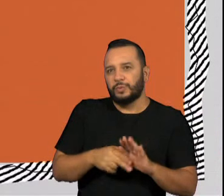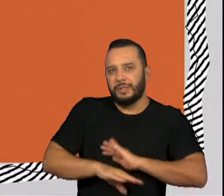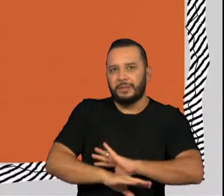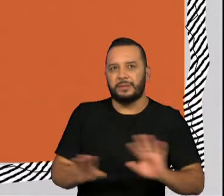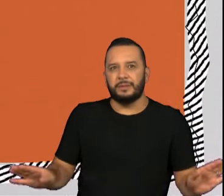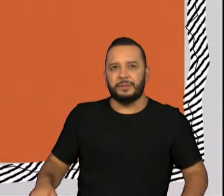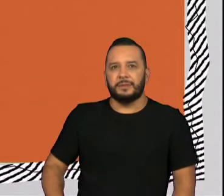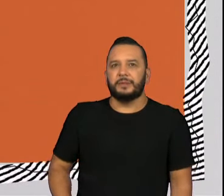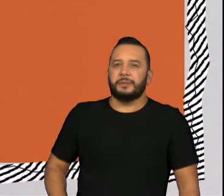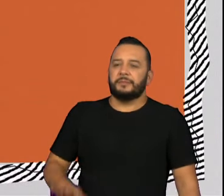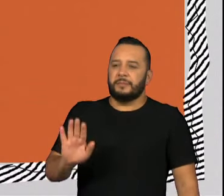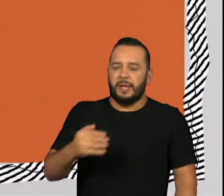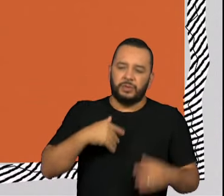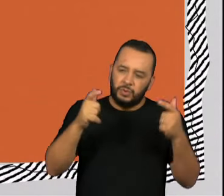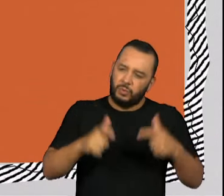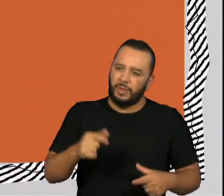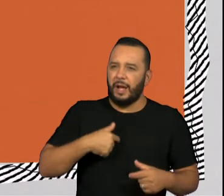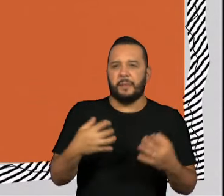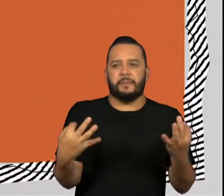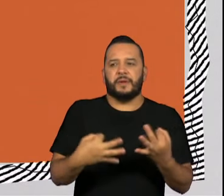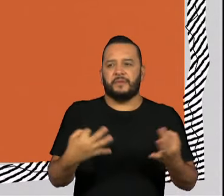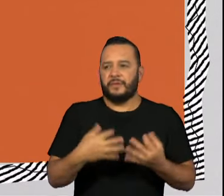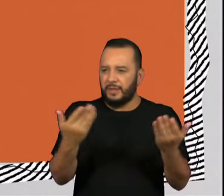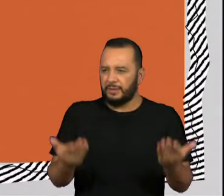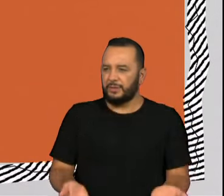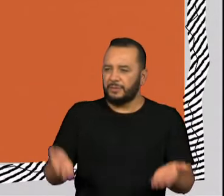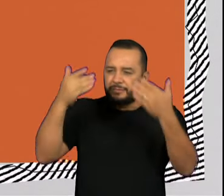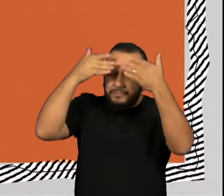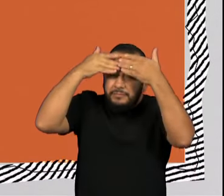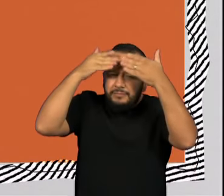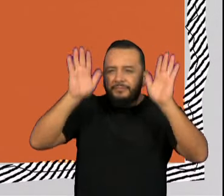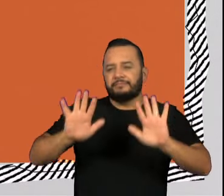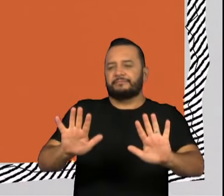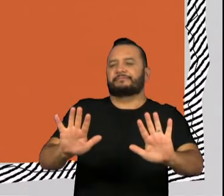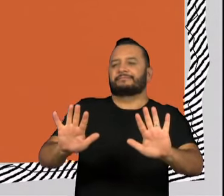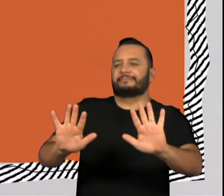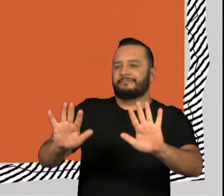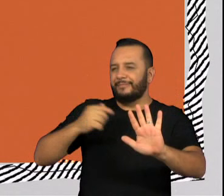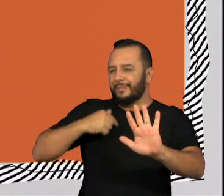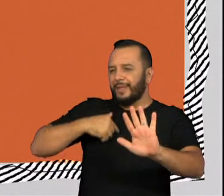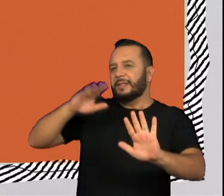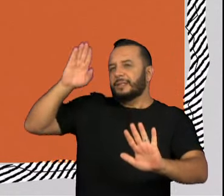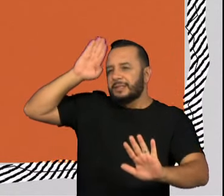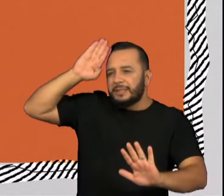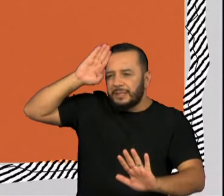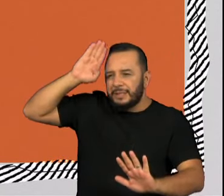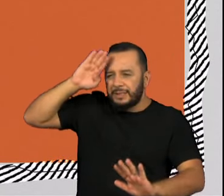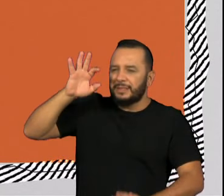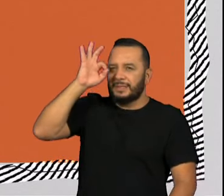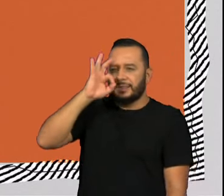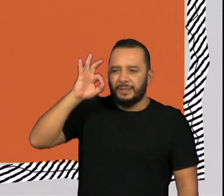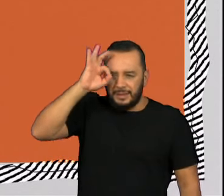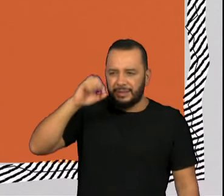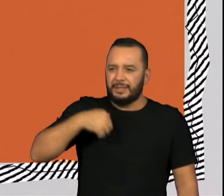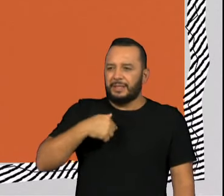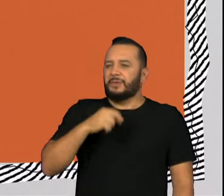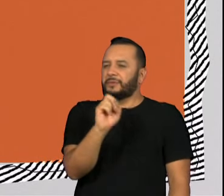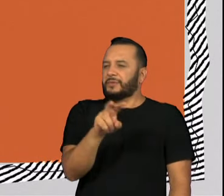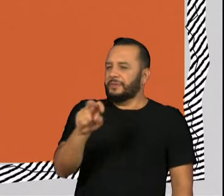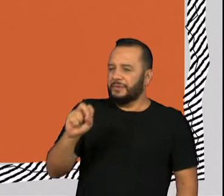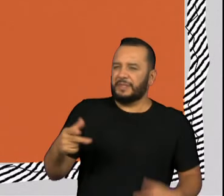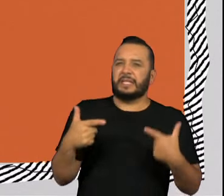eu pesquisei is a place where all this respect we Walk in Standing in